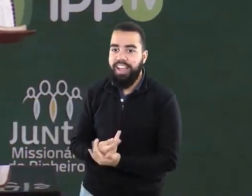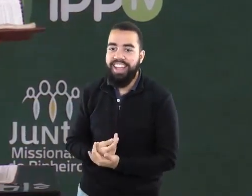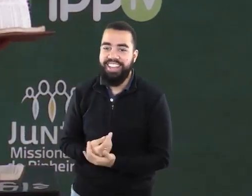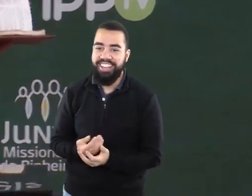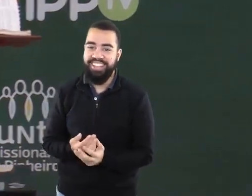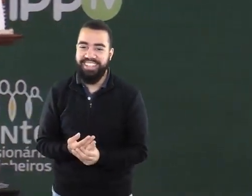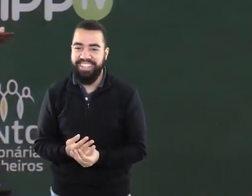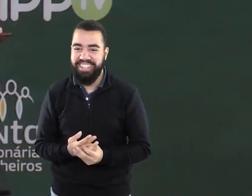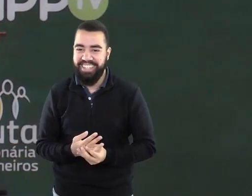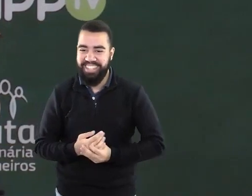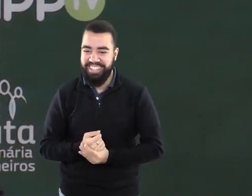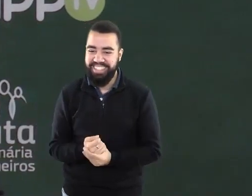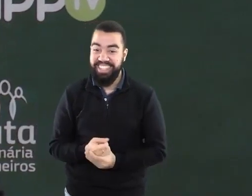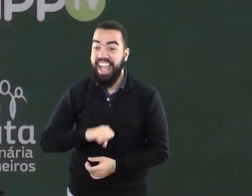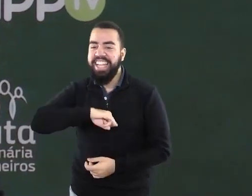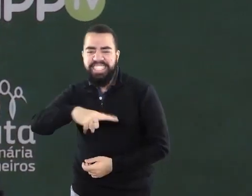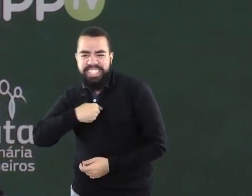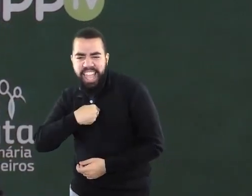agora.